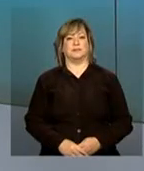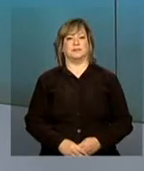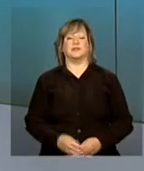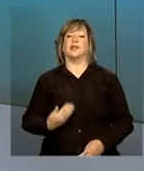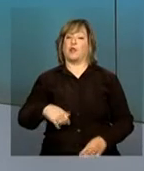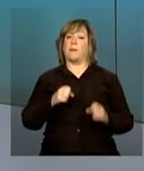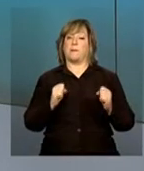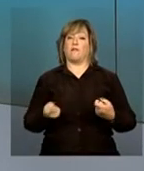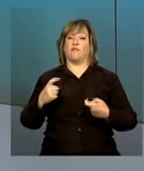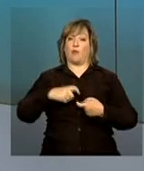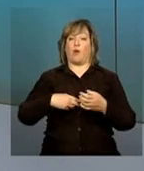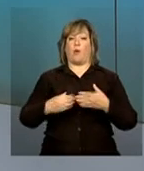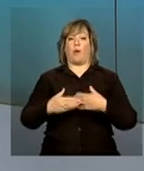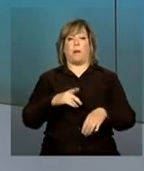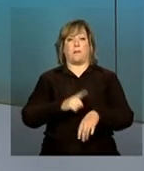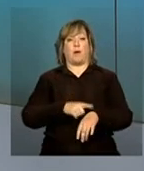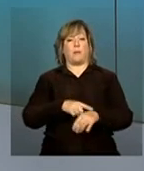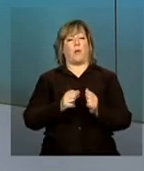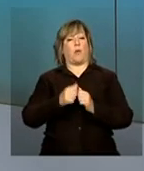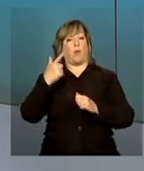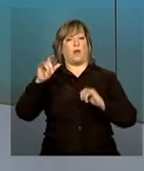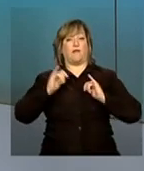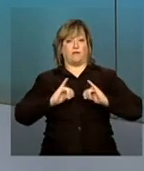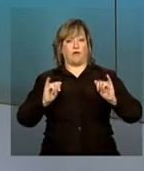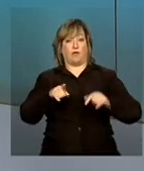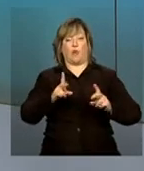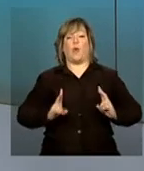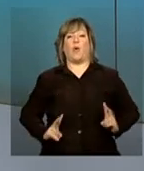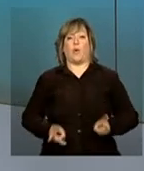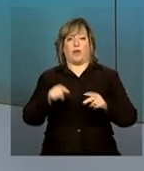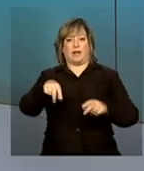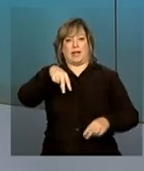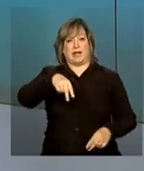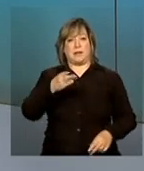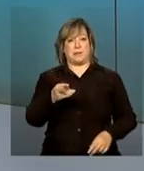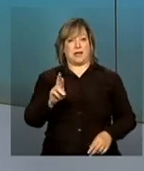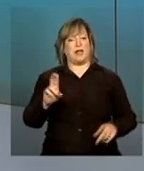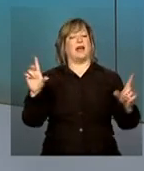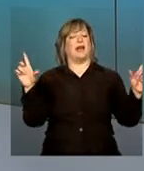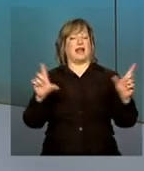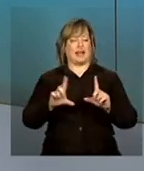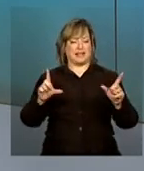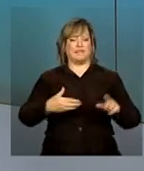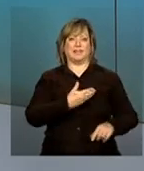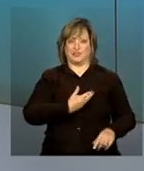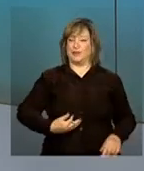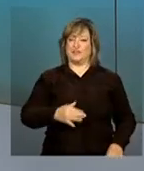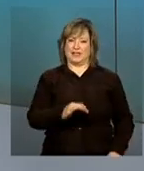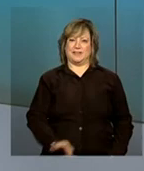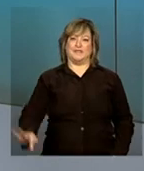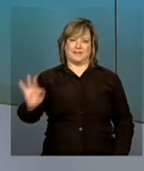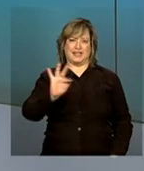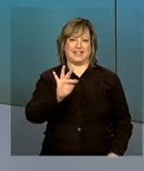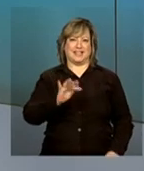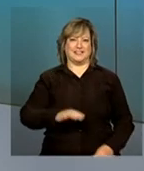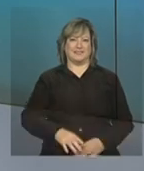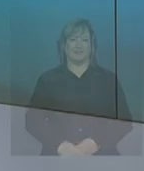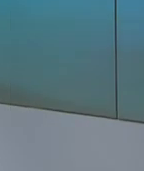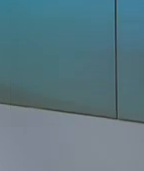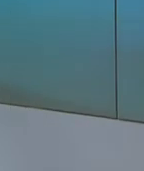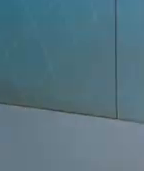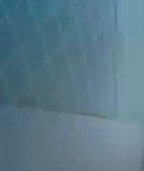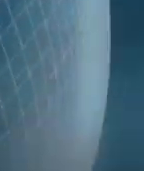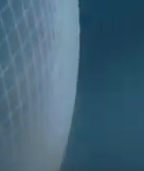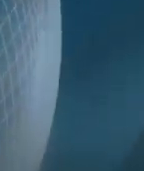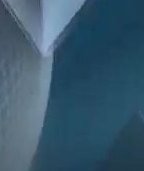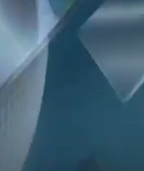E nós podemos voltar a qualquer momento com outras informações. Continue com a gente aqui na NBR, a TV do Governo Federal.